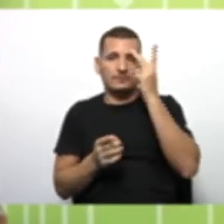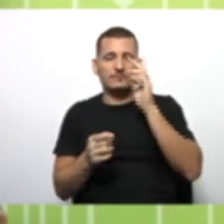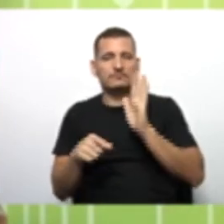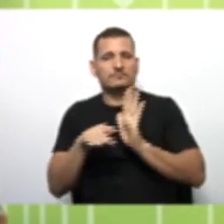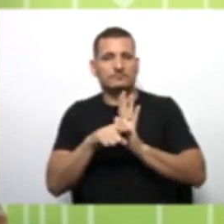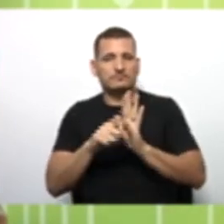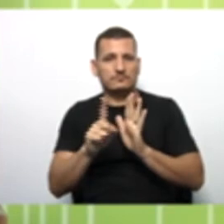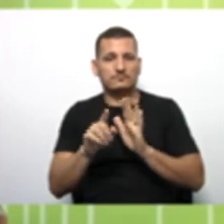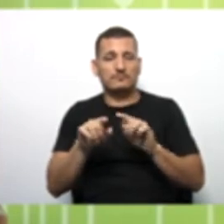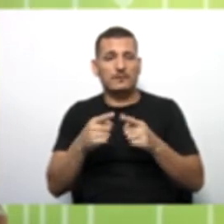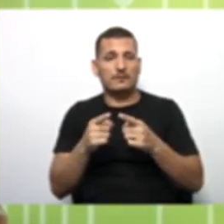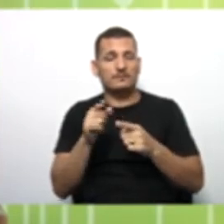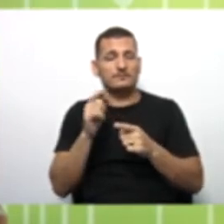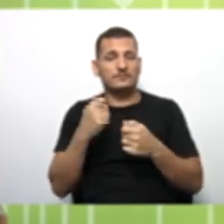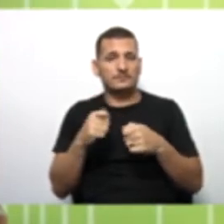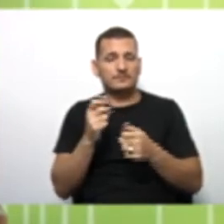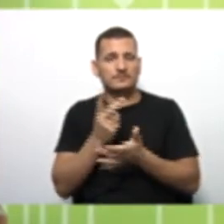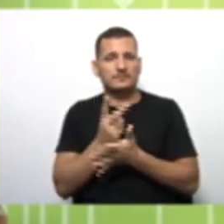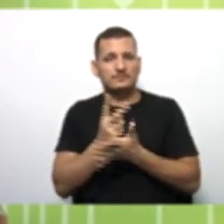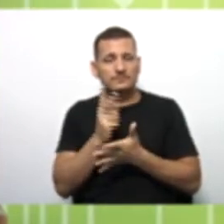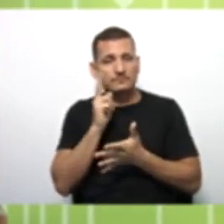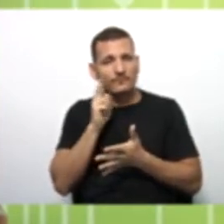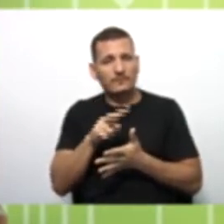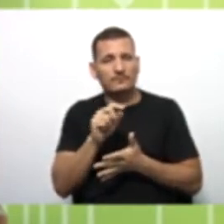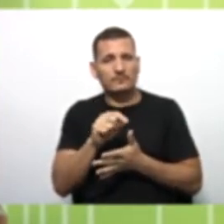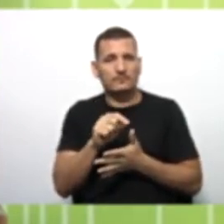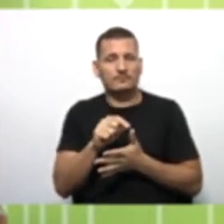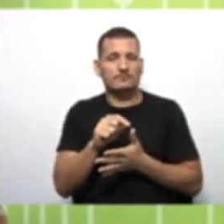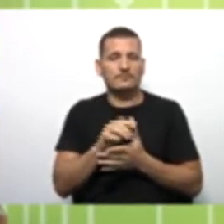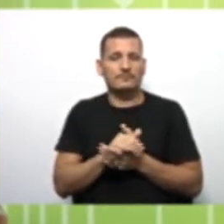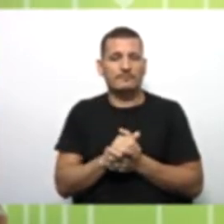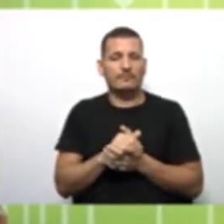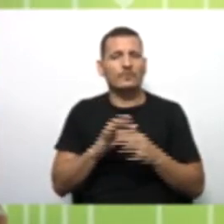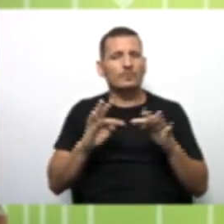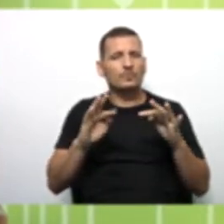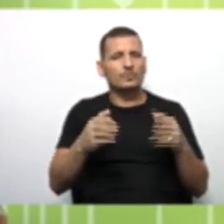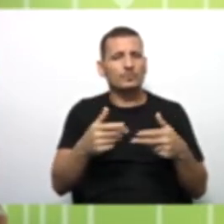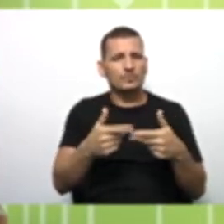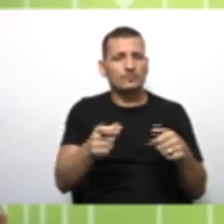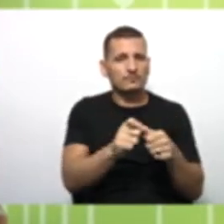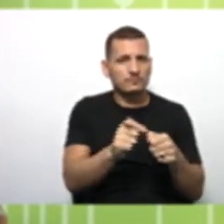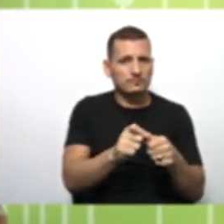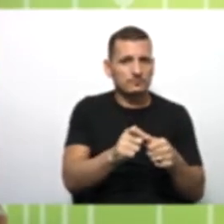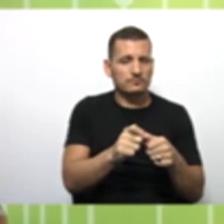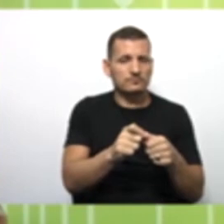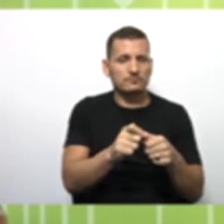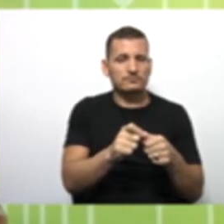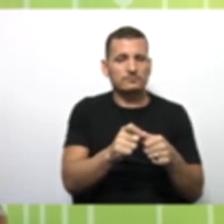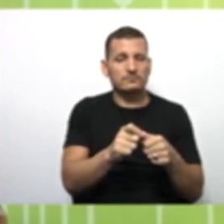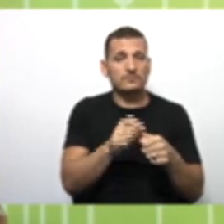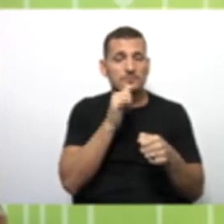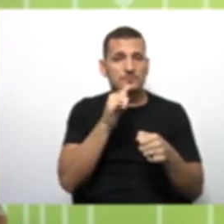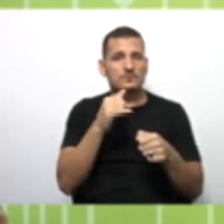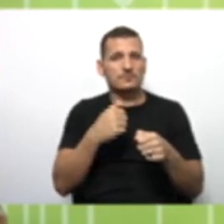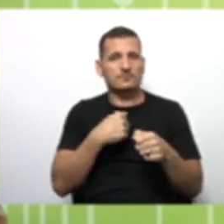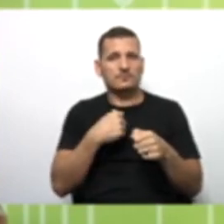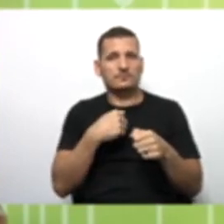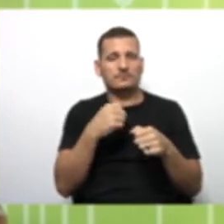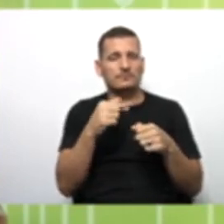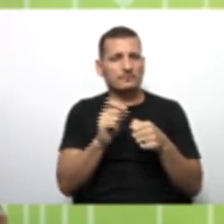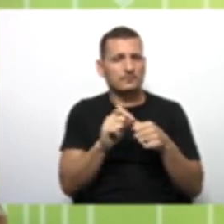problema, a solução que ele tem para isso, tá? Então, a gente quando trabalha com projetos, a gente tem que estar, infelizmente,